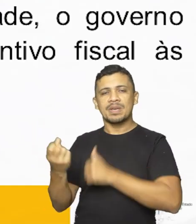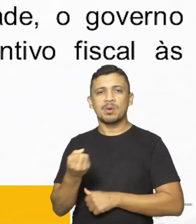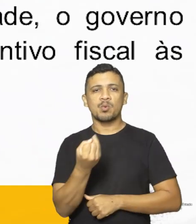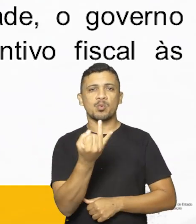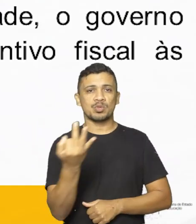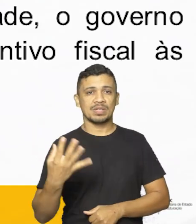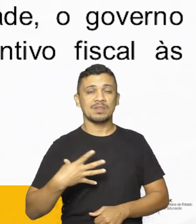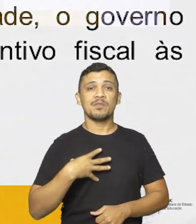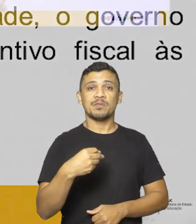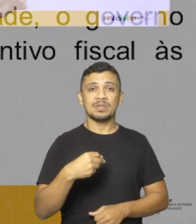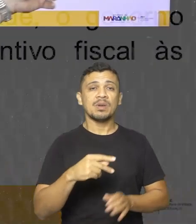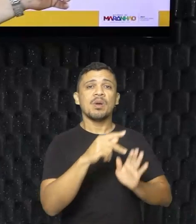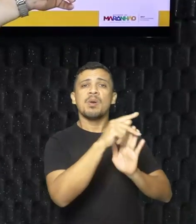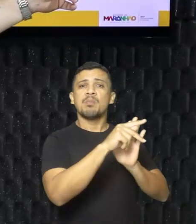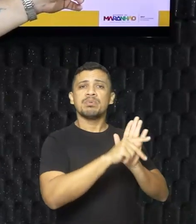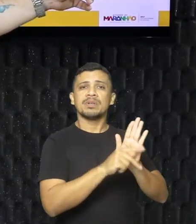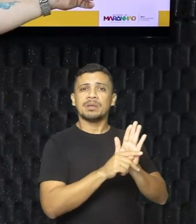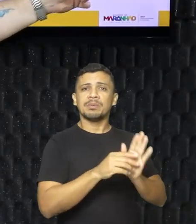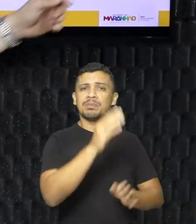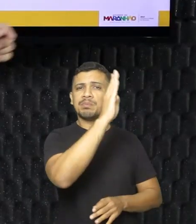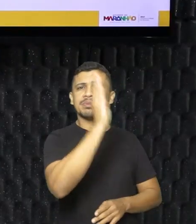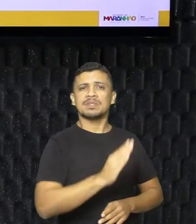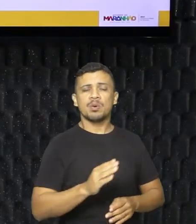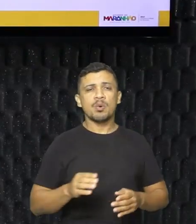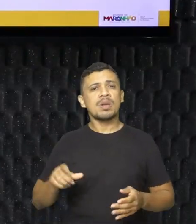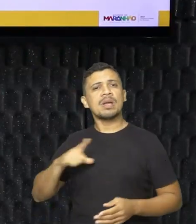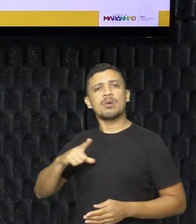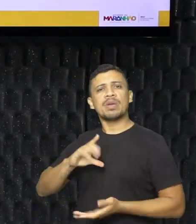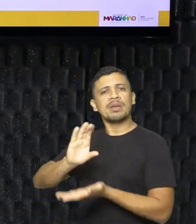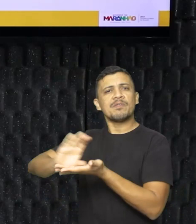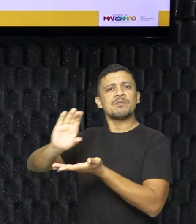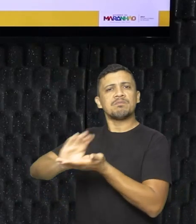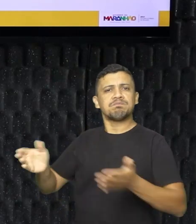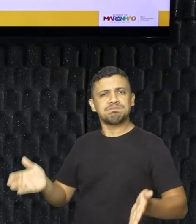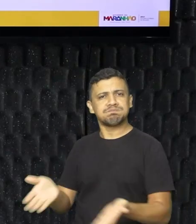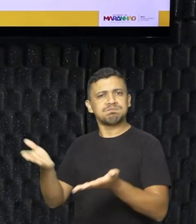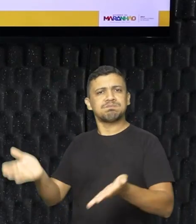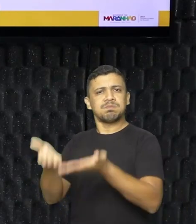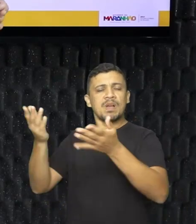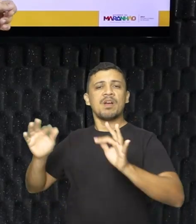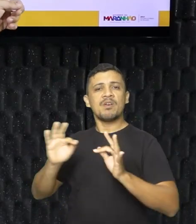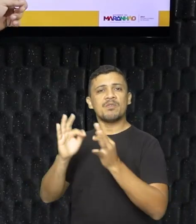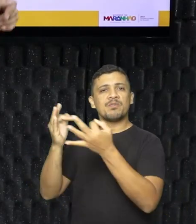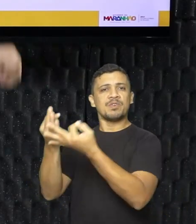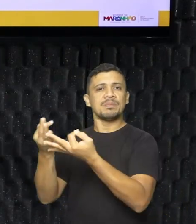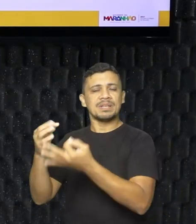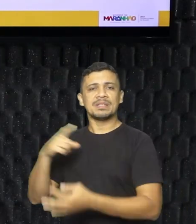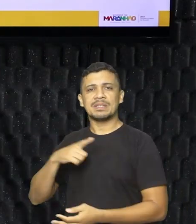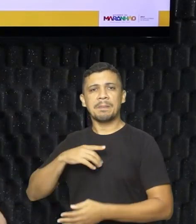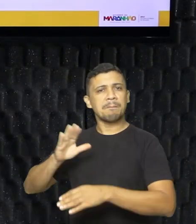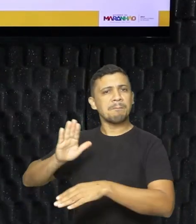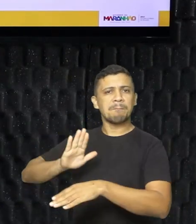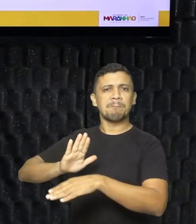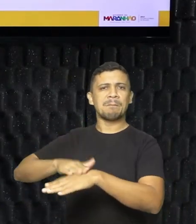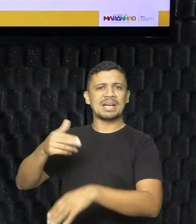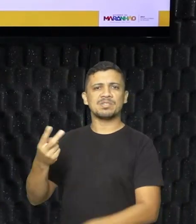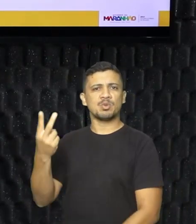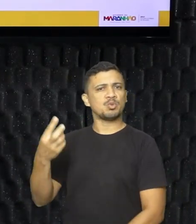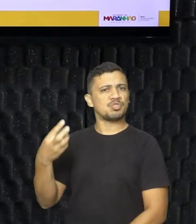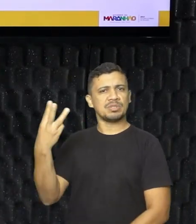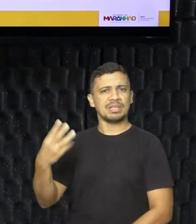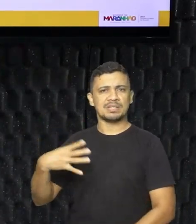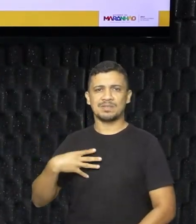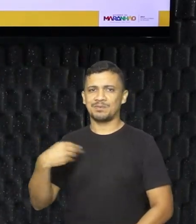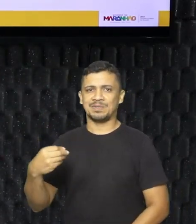brasileiro implementou programas de incentivos fiscais às famílias que tiverem mais que 2 filhos.